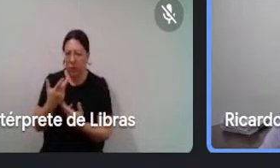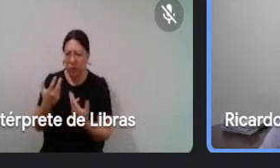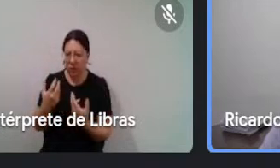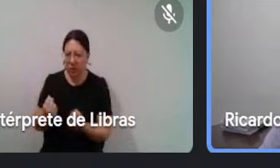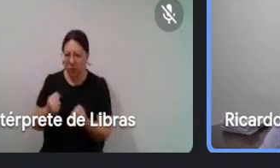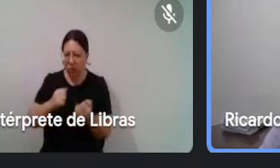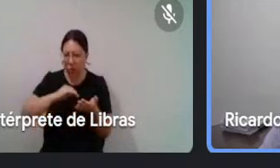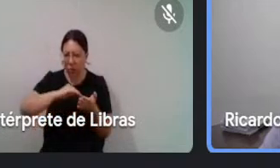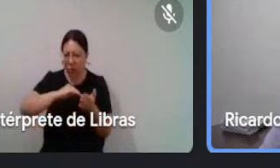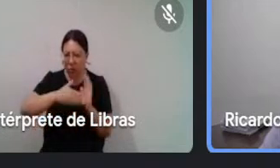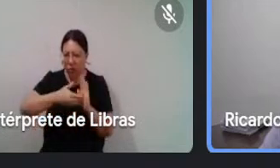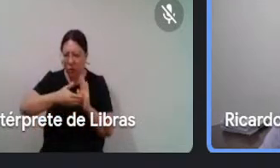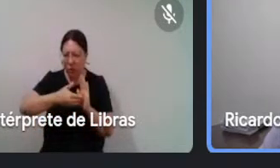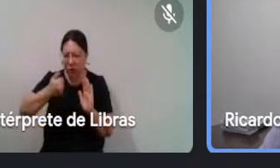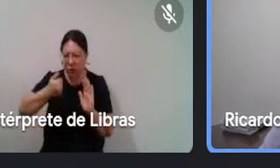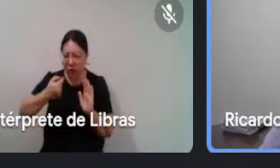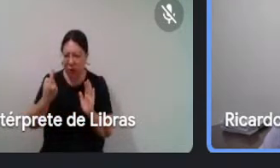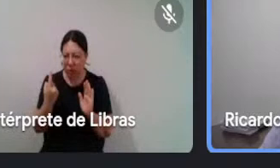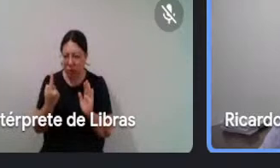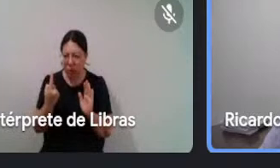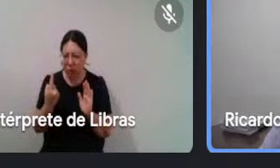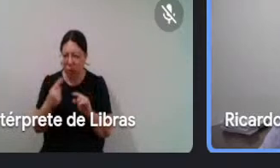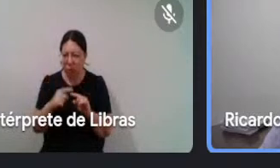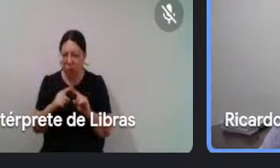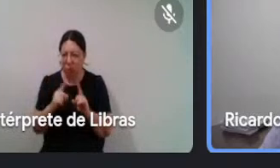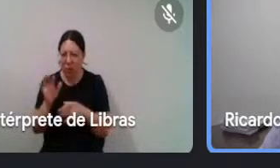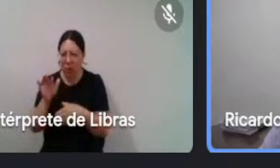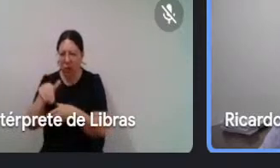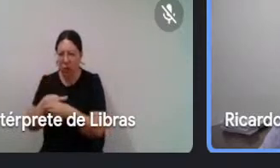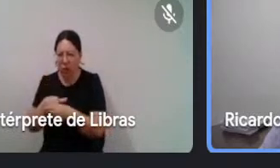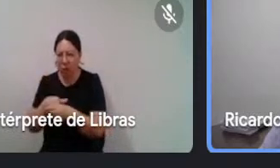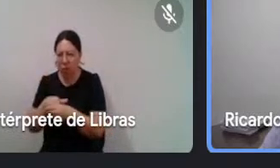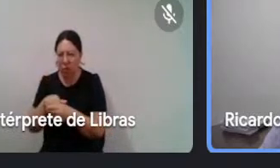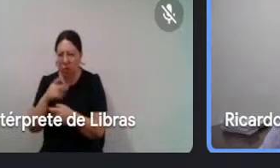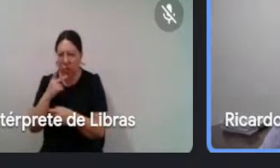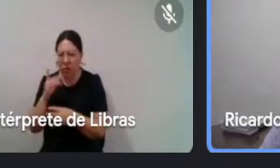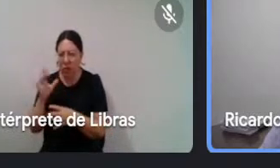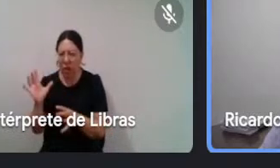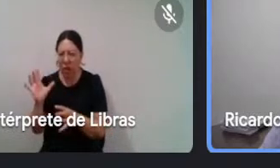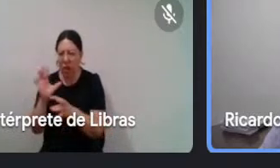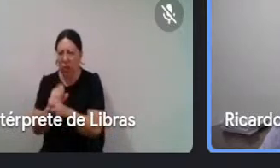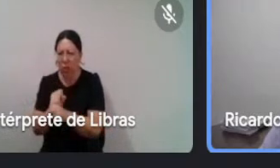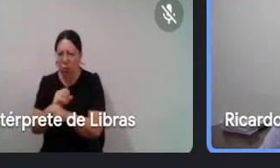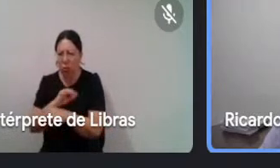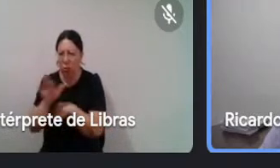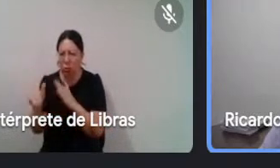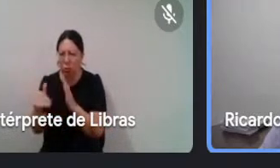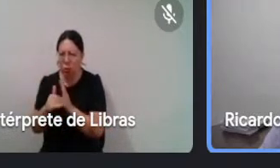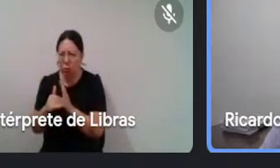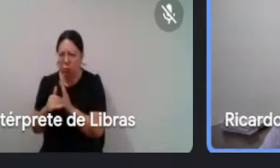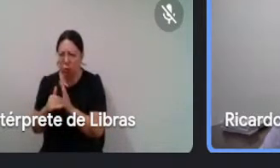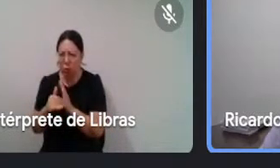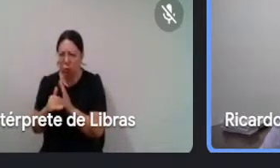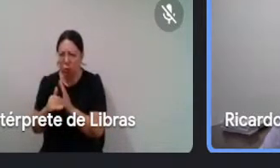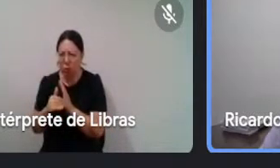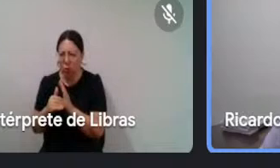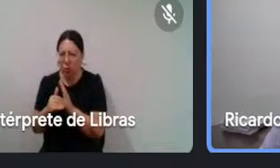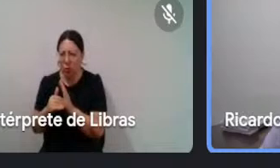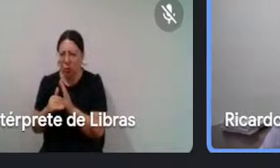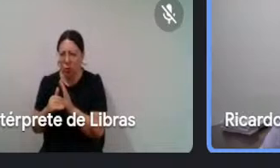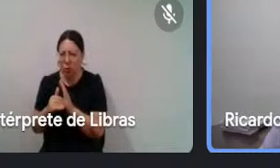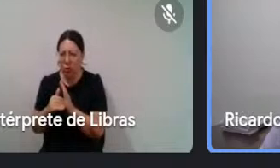né? E na declaração de voto, ele acolhe na integralidade os pareceres da